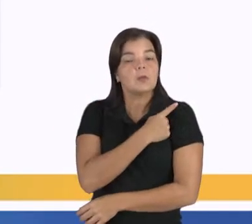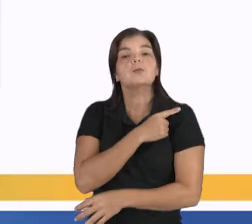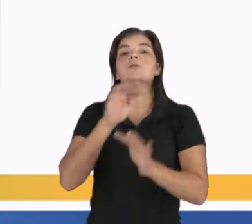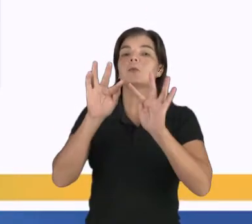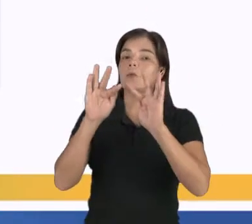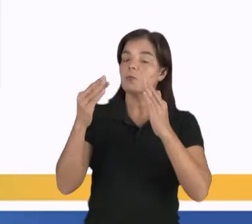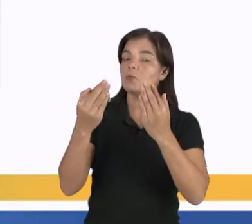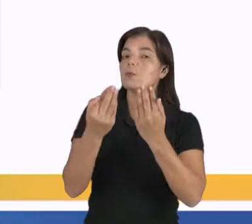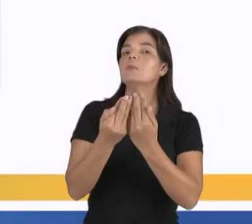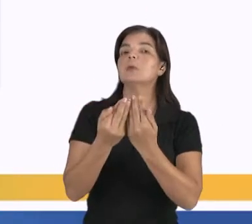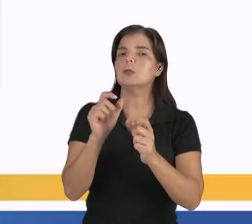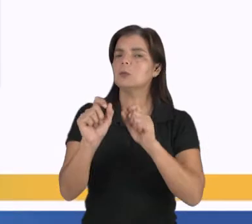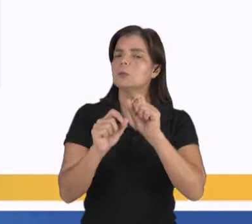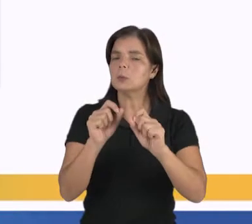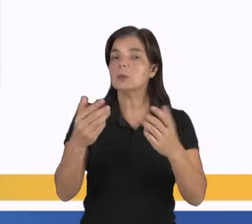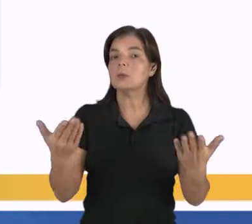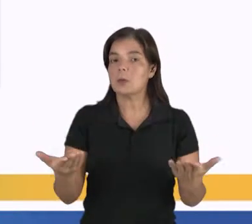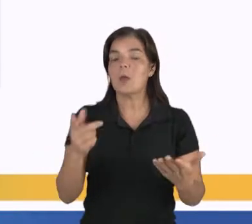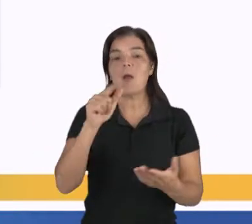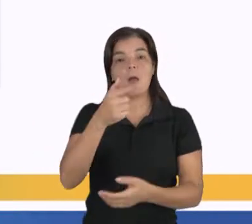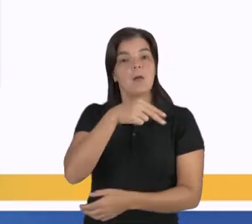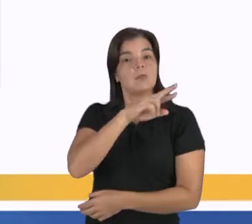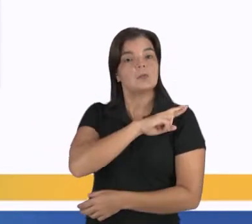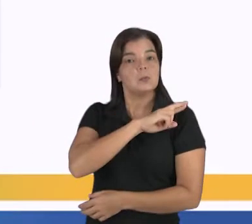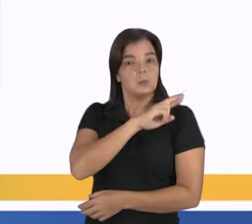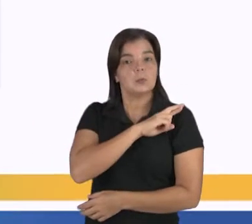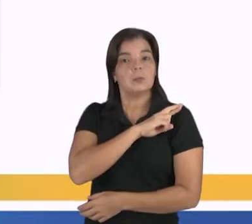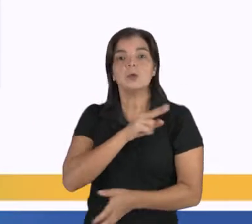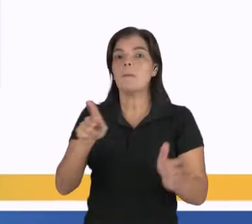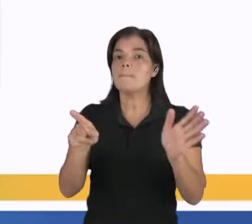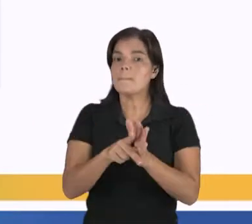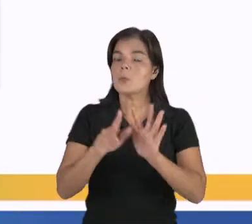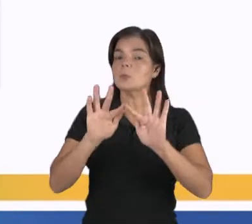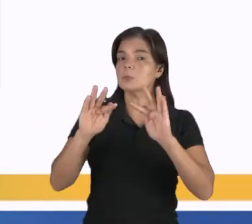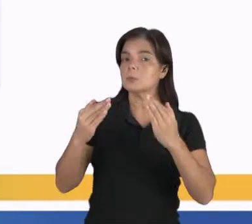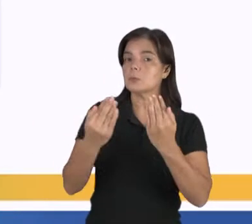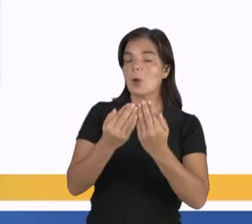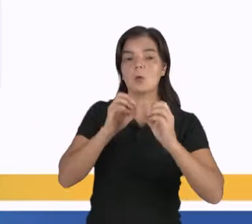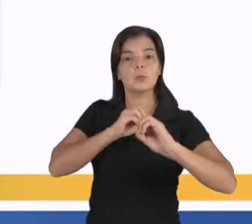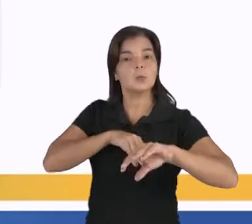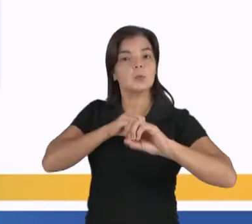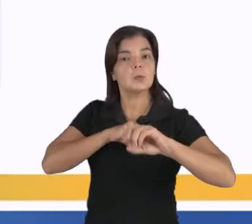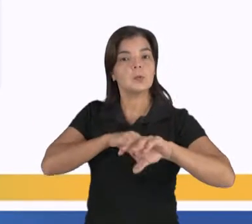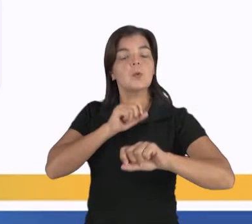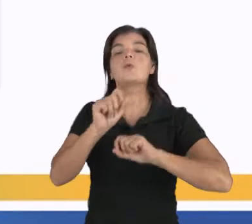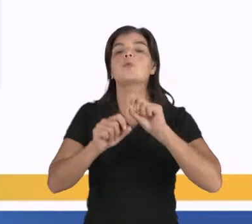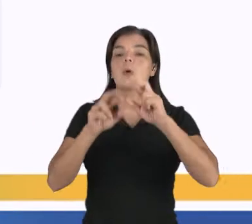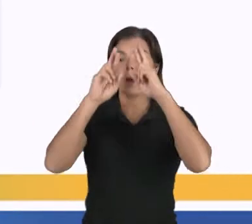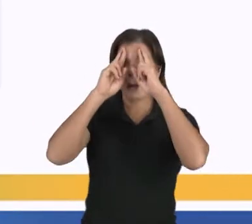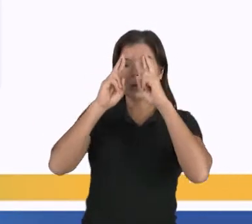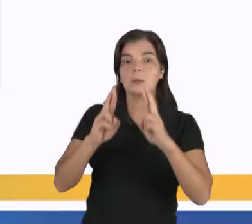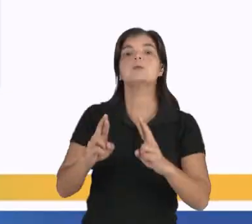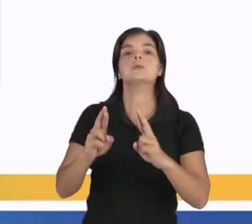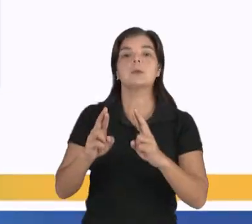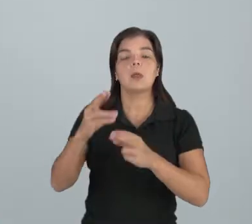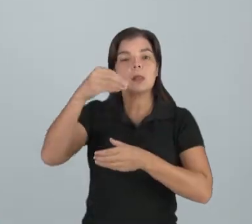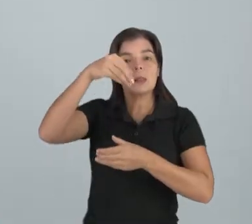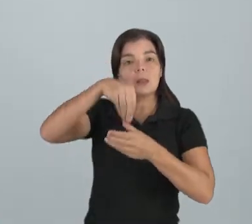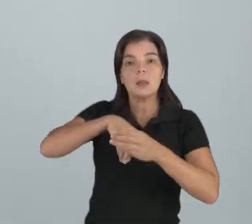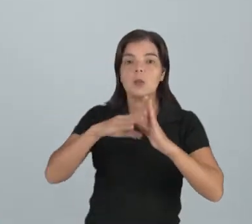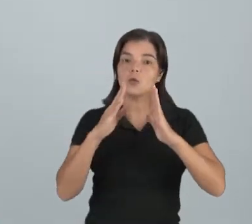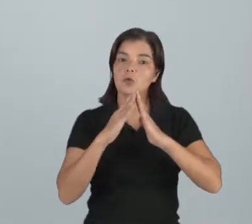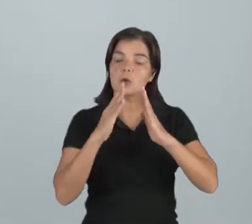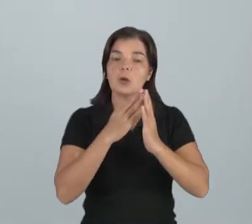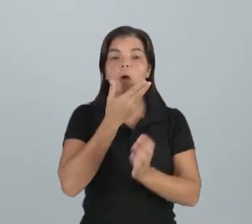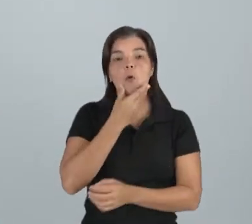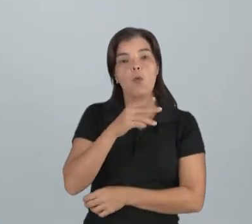uma formação, aliás, é responsabilidade dela, dar uma formação que nos ensine a respeitar dentro de casa o